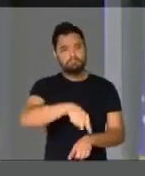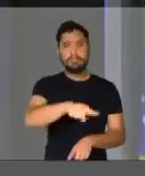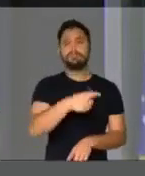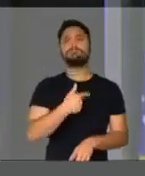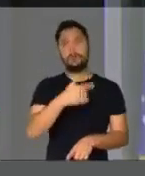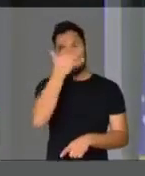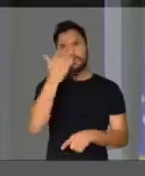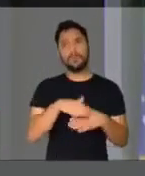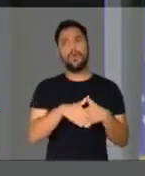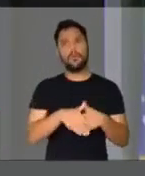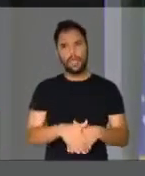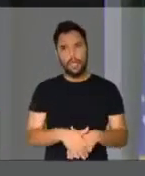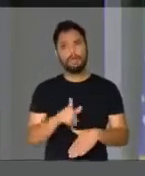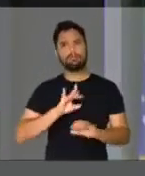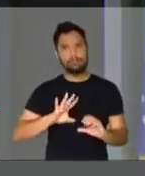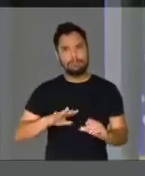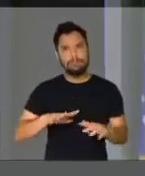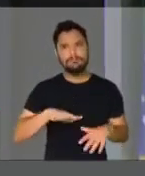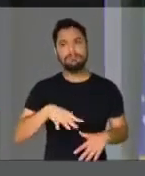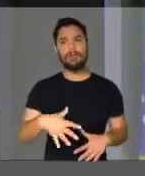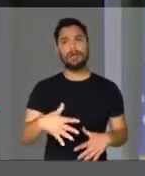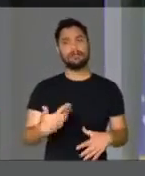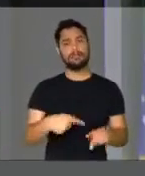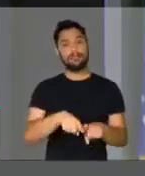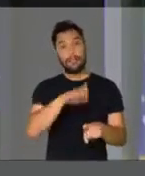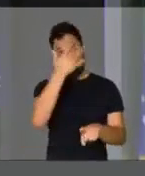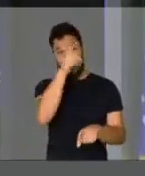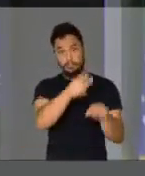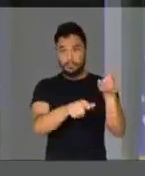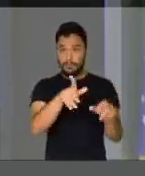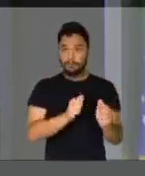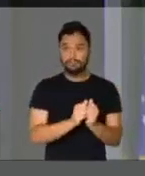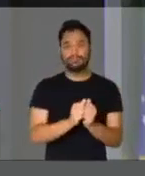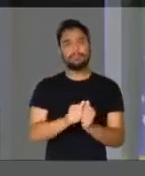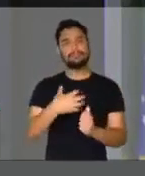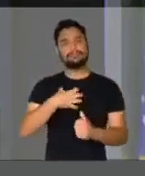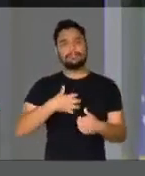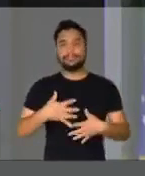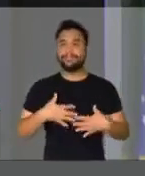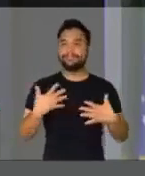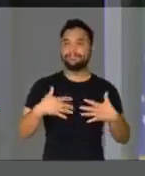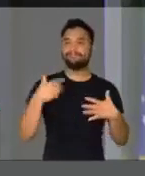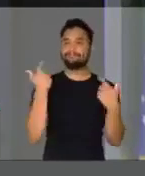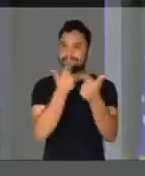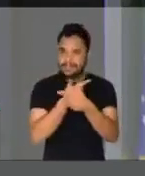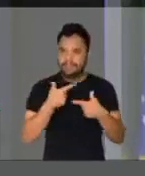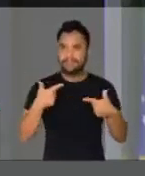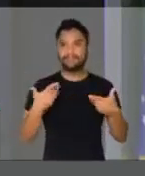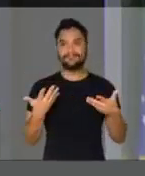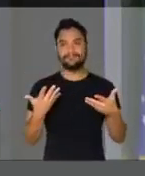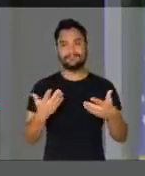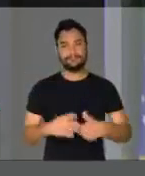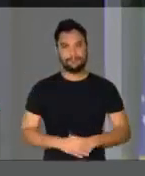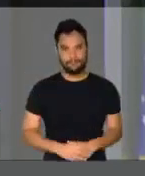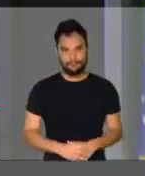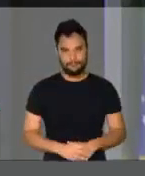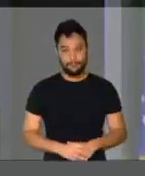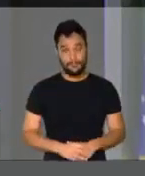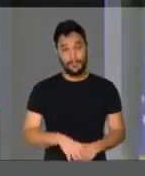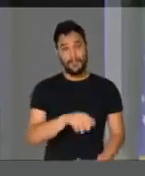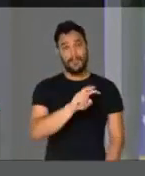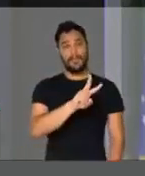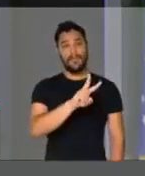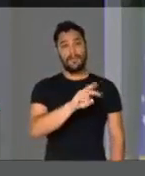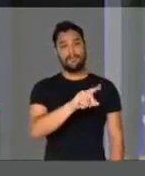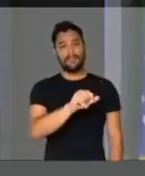e despojada, gente simples e companheira, sorridente e bem-humorada. Da emergente Vila Bela